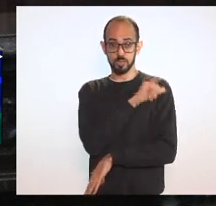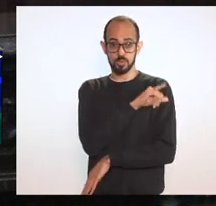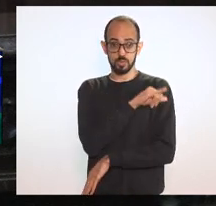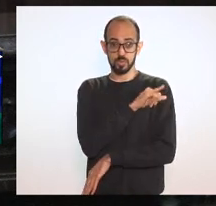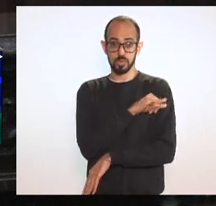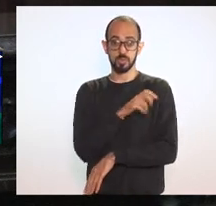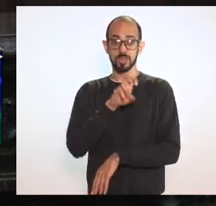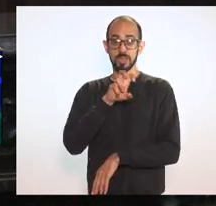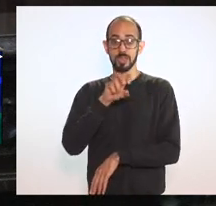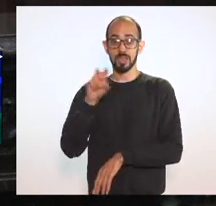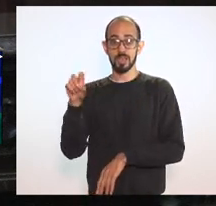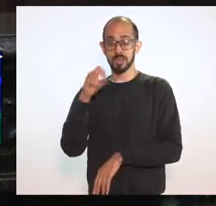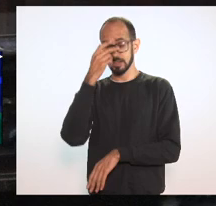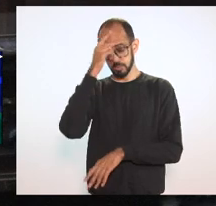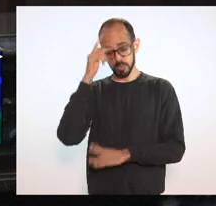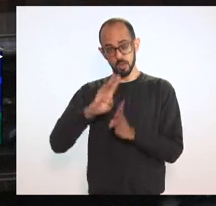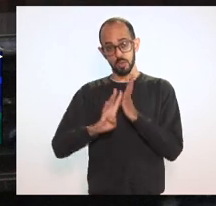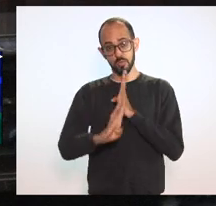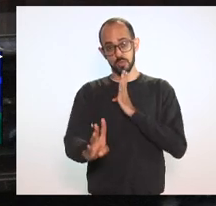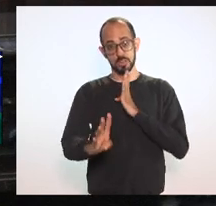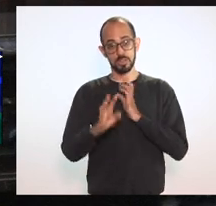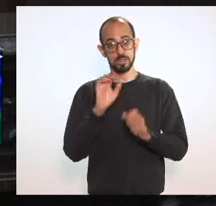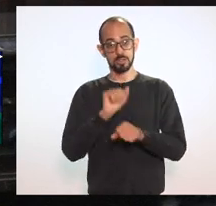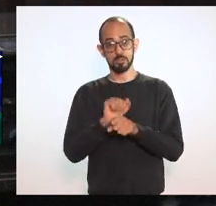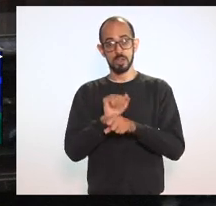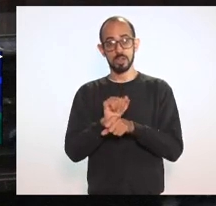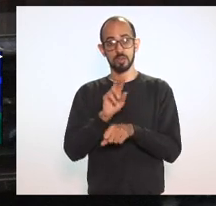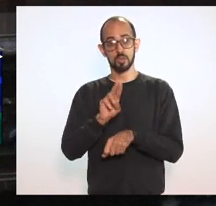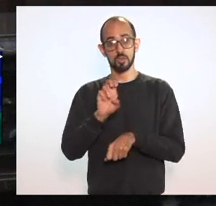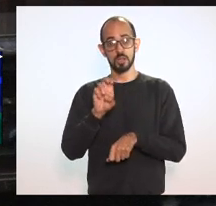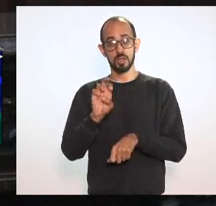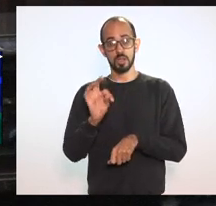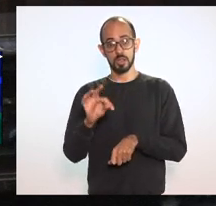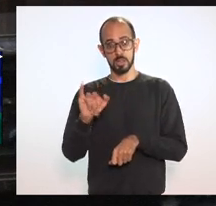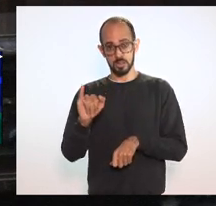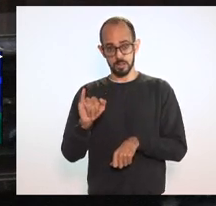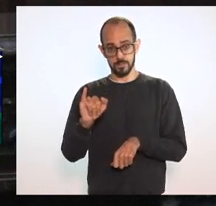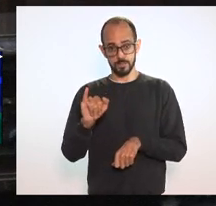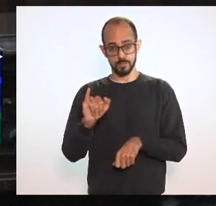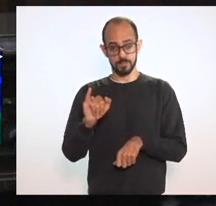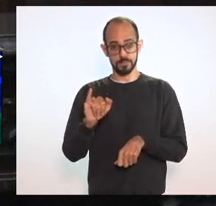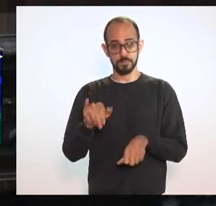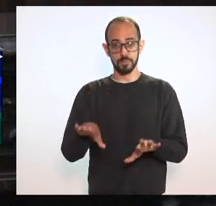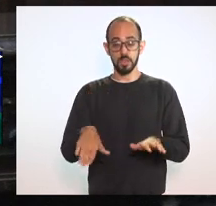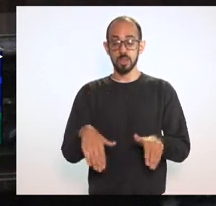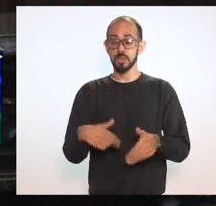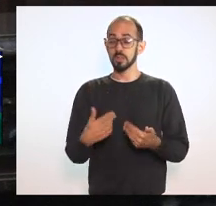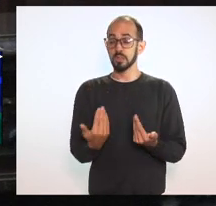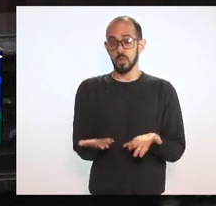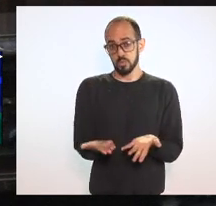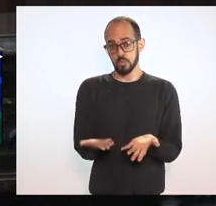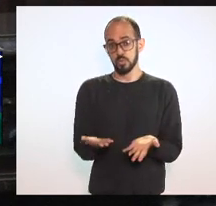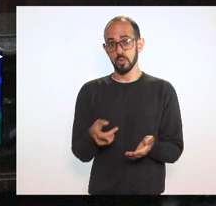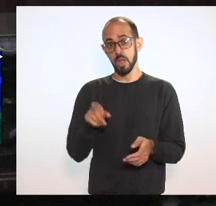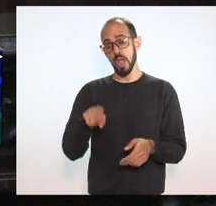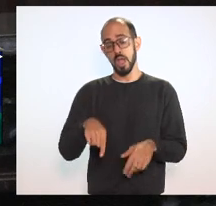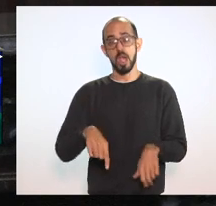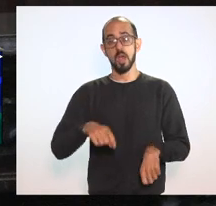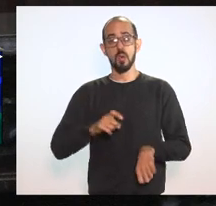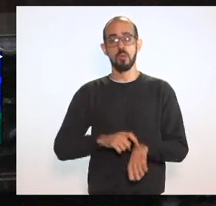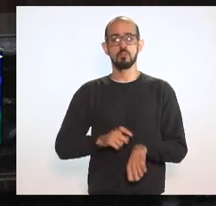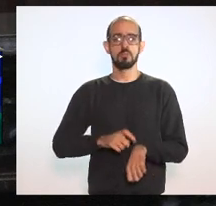pessoas em uma fila de espera na UTI no estado ou seja se o momento é de